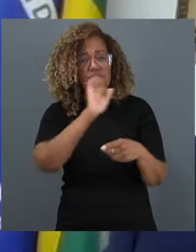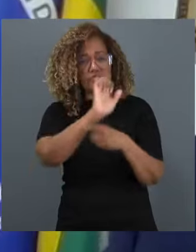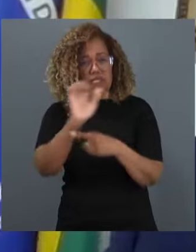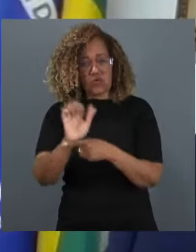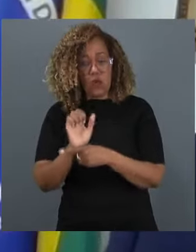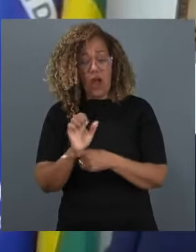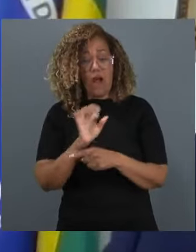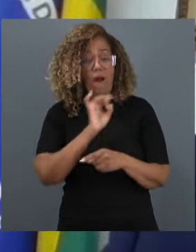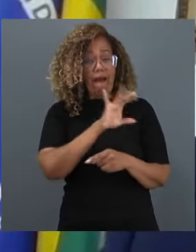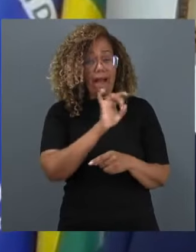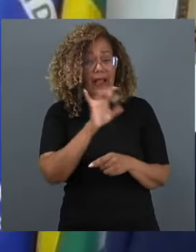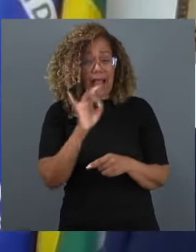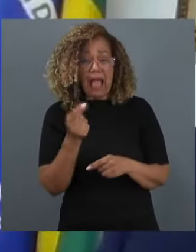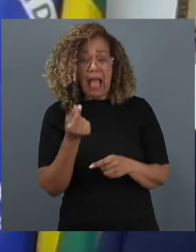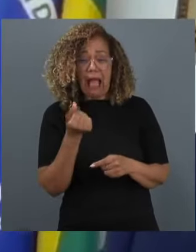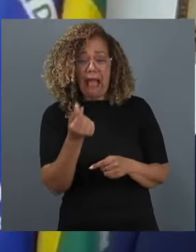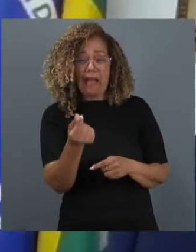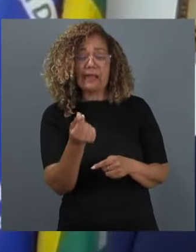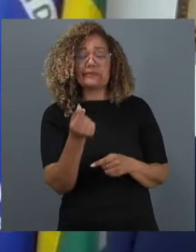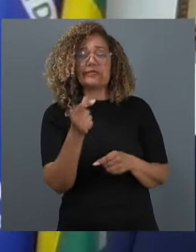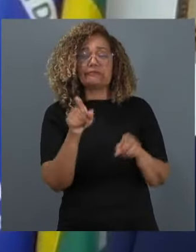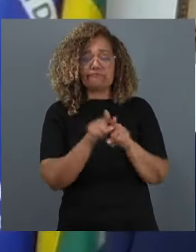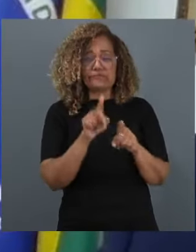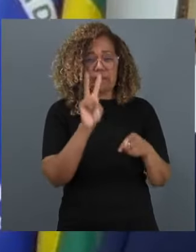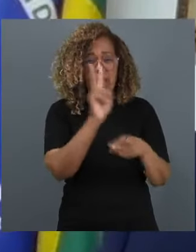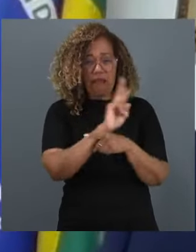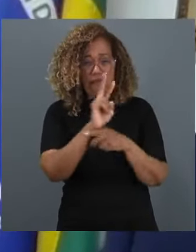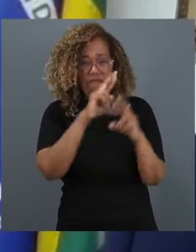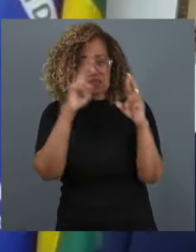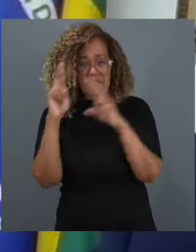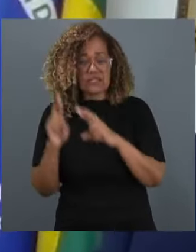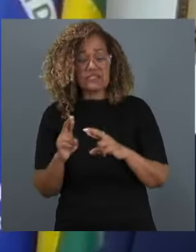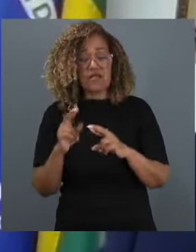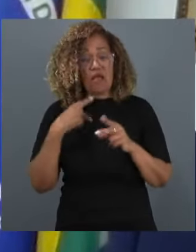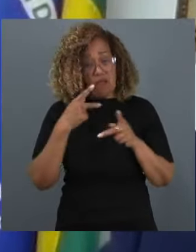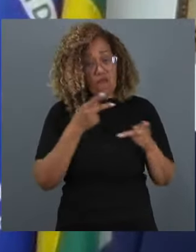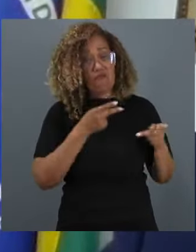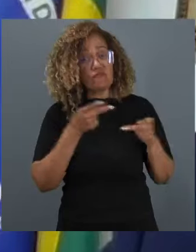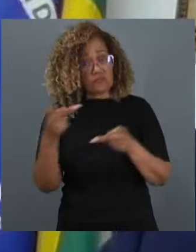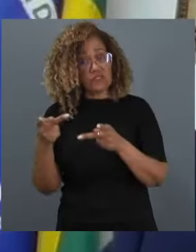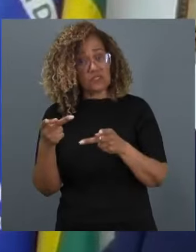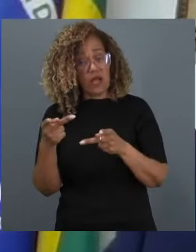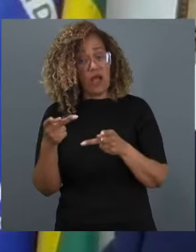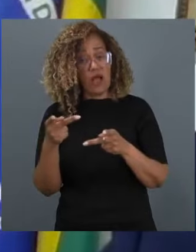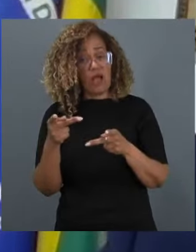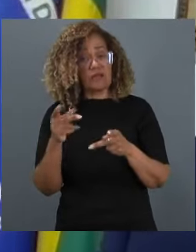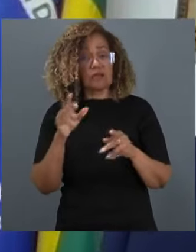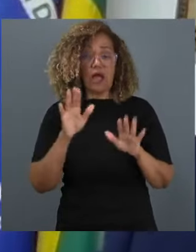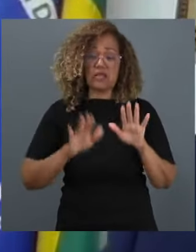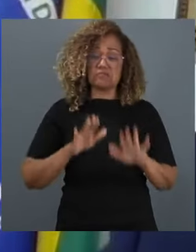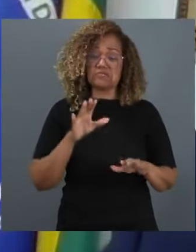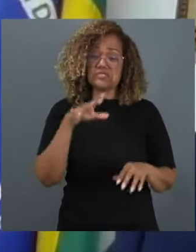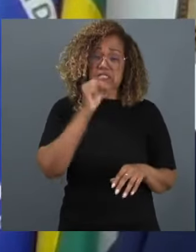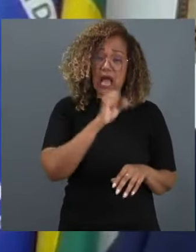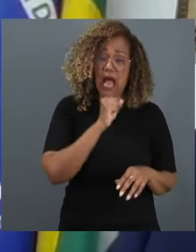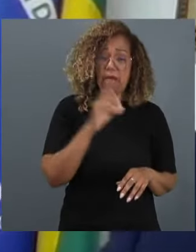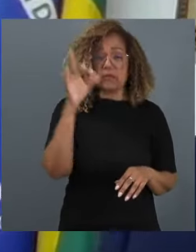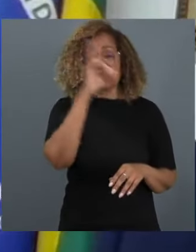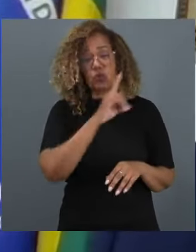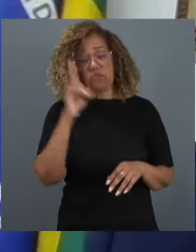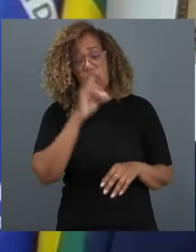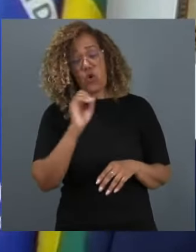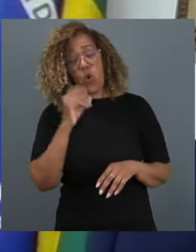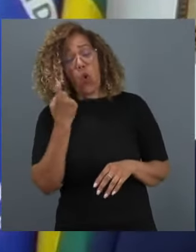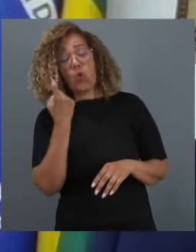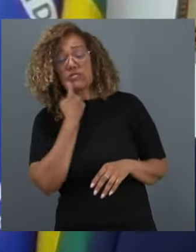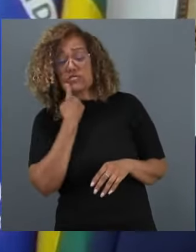cada centavo. E eu vou visitar, tempo disponível, muitas vezes, um sábado, um domingo, uma sexta-feira que eu venho